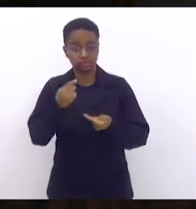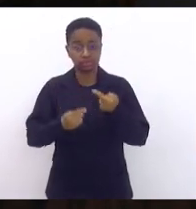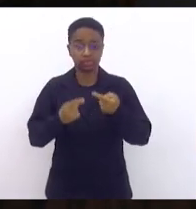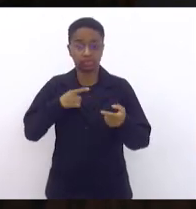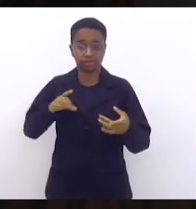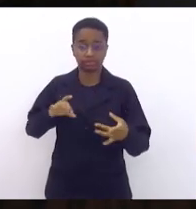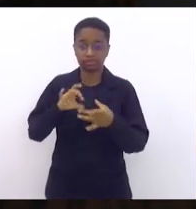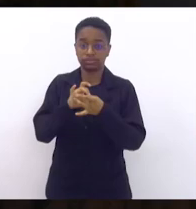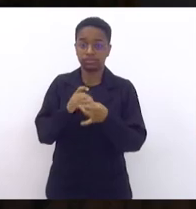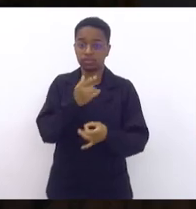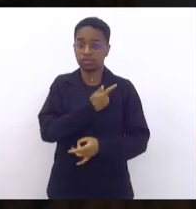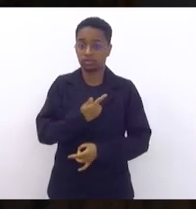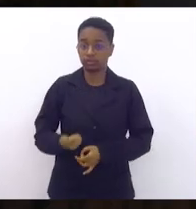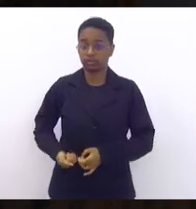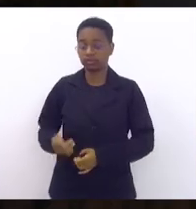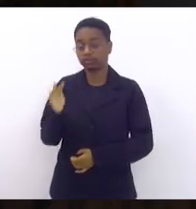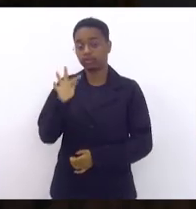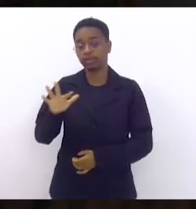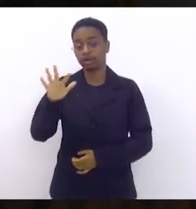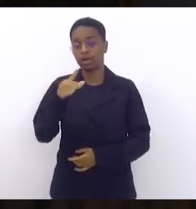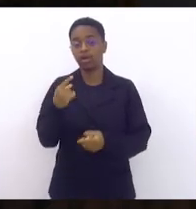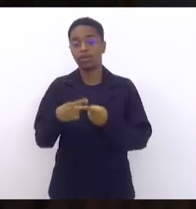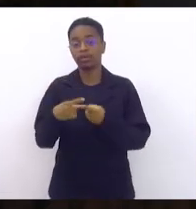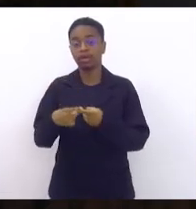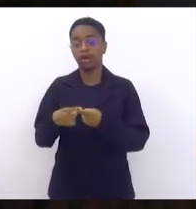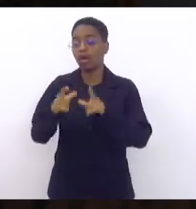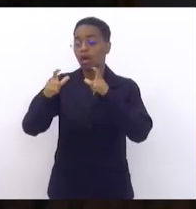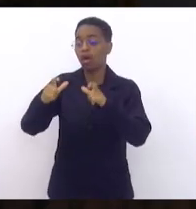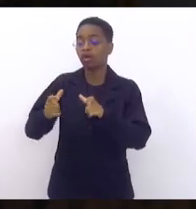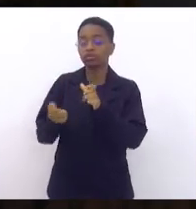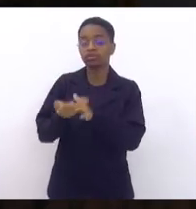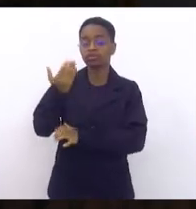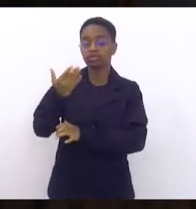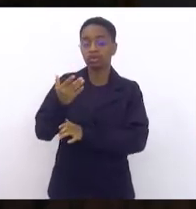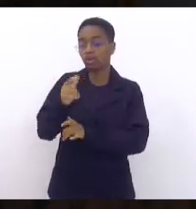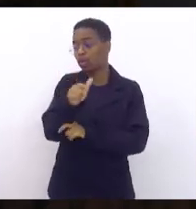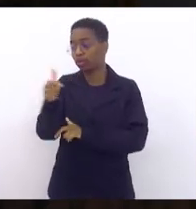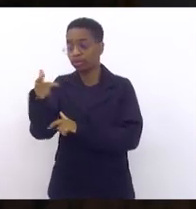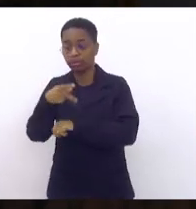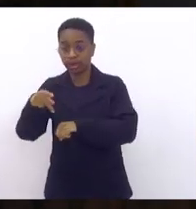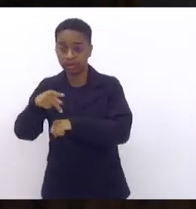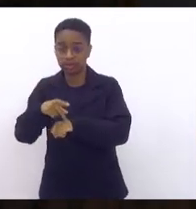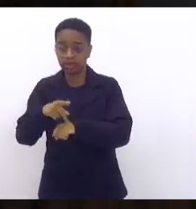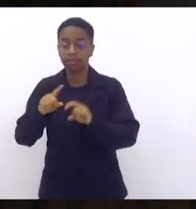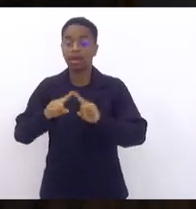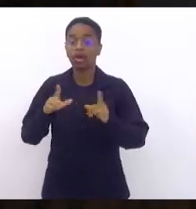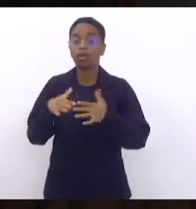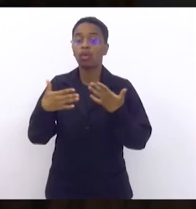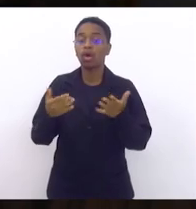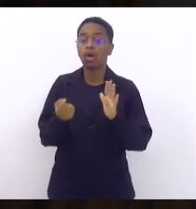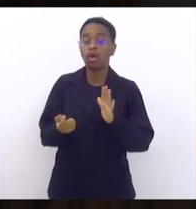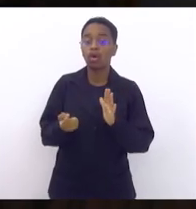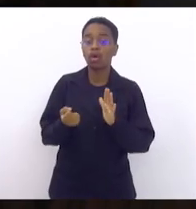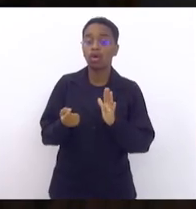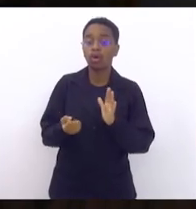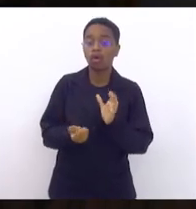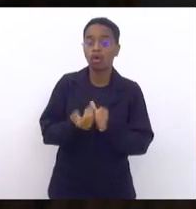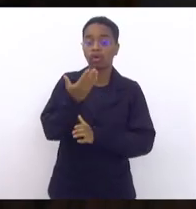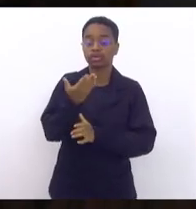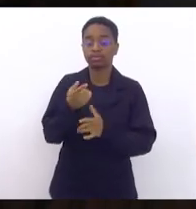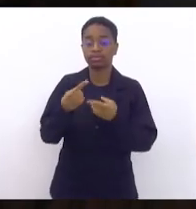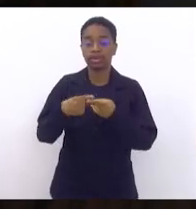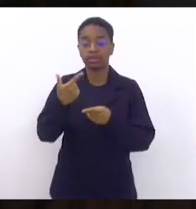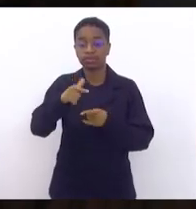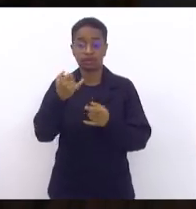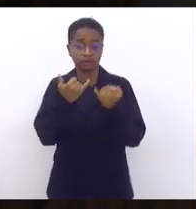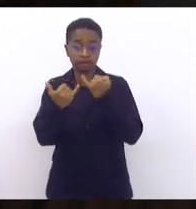o governo federal porque de onde vem esses produtos é qual a origem desses produtos que a maioria das Embalagens deles nem trazem quando traz informações